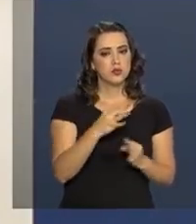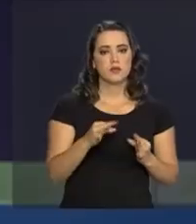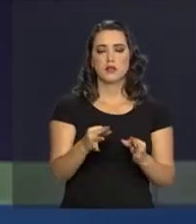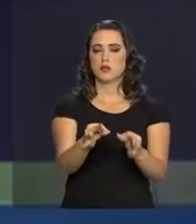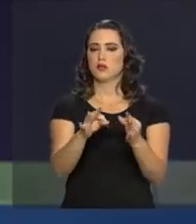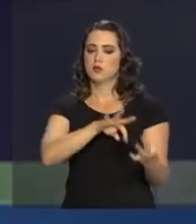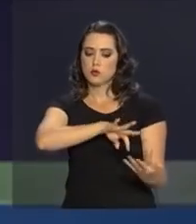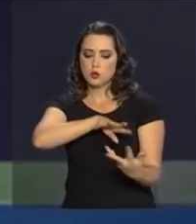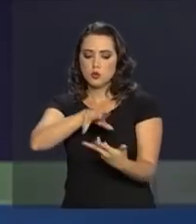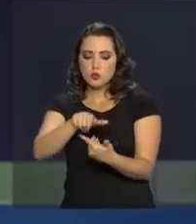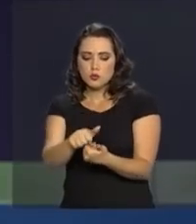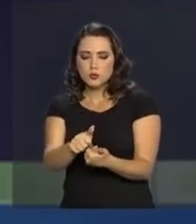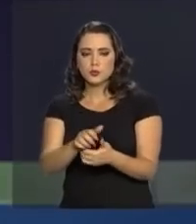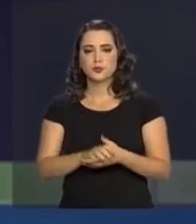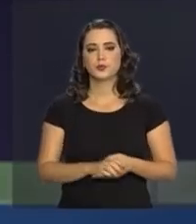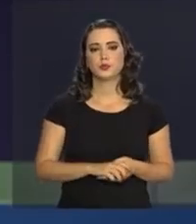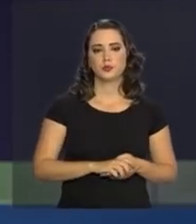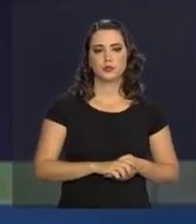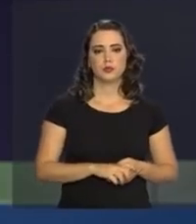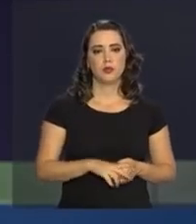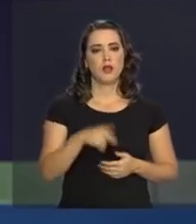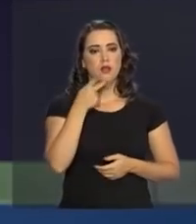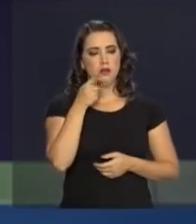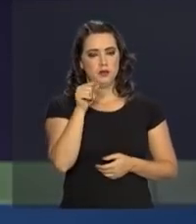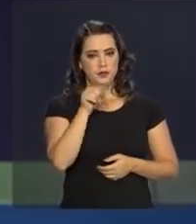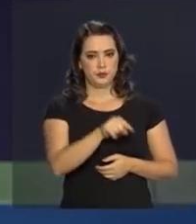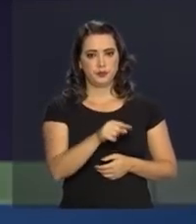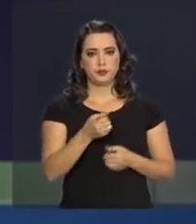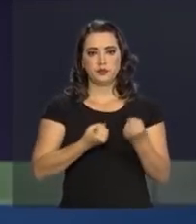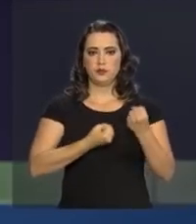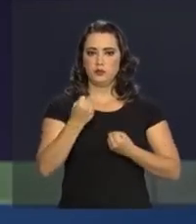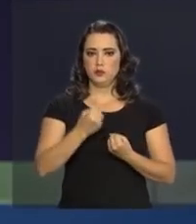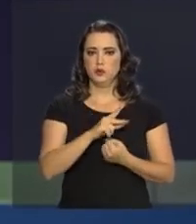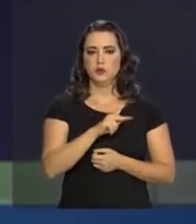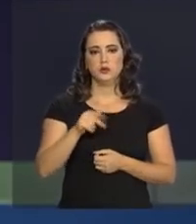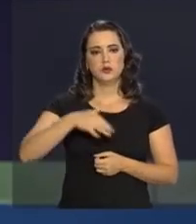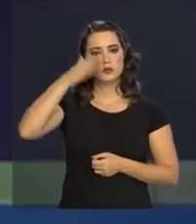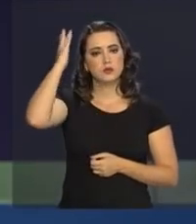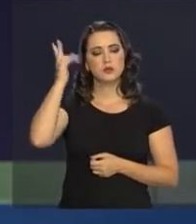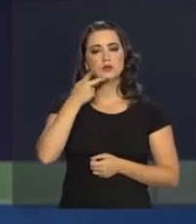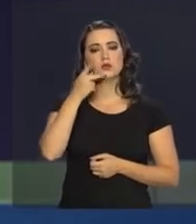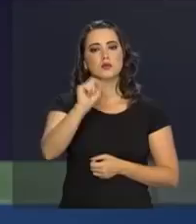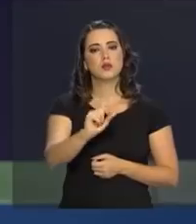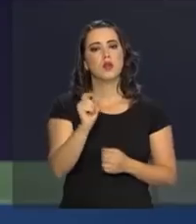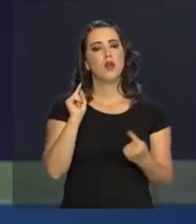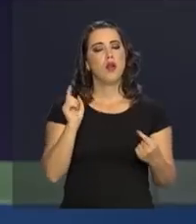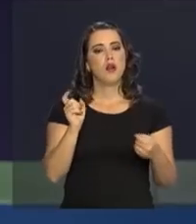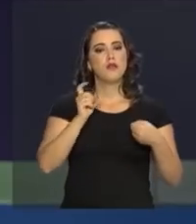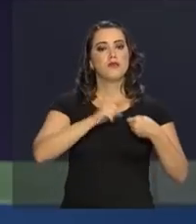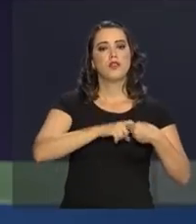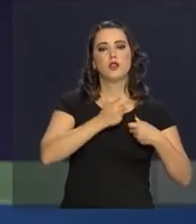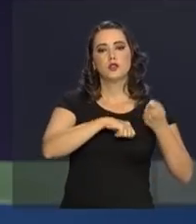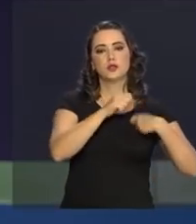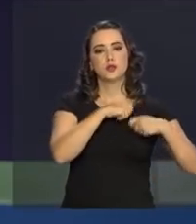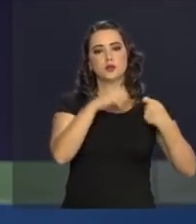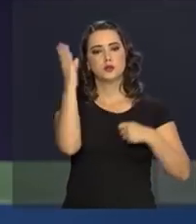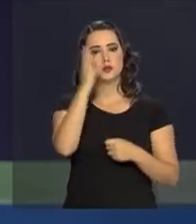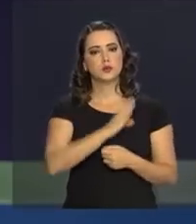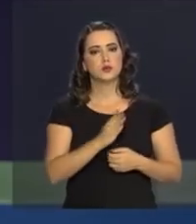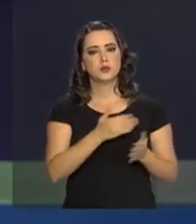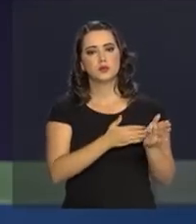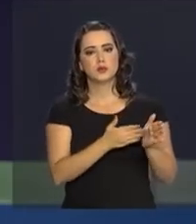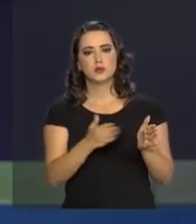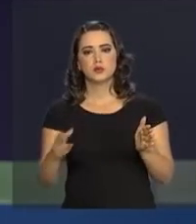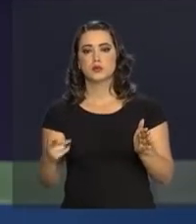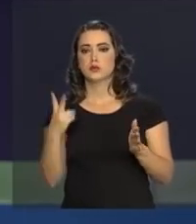mundial. Ainda no discurso no Salão do Automóvel, o presidente Michel Temer falou sobre a retomada da economia